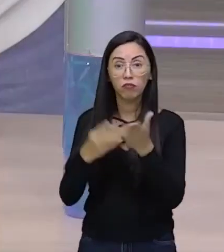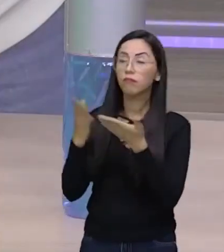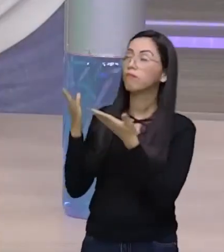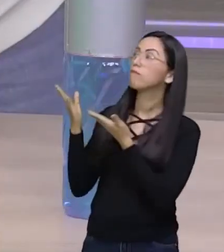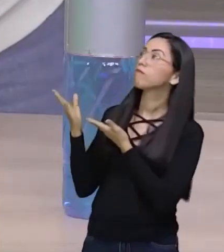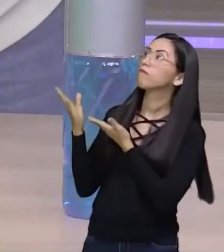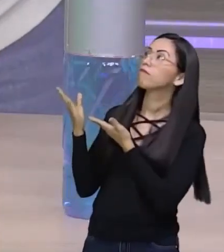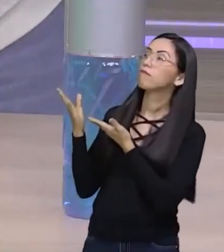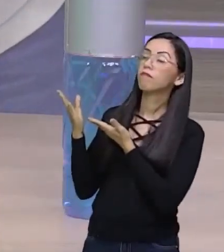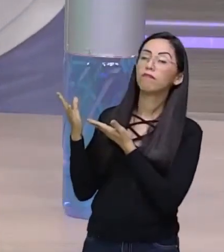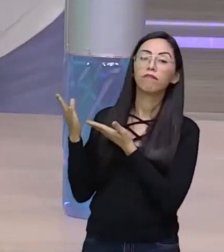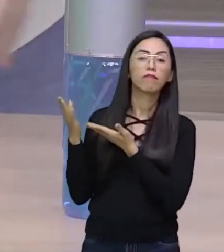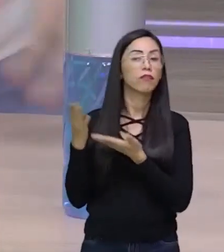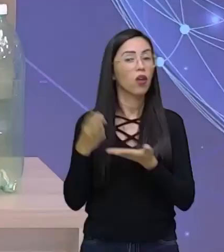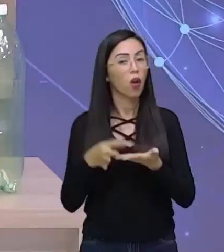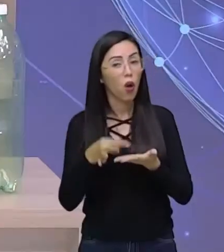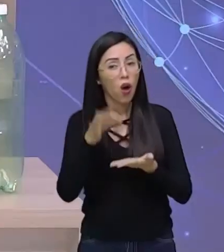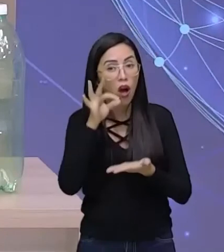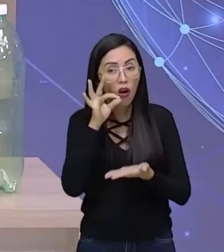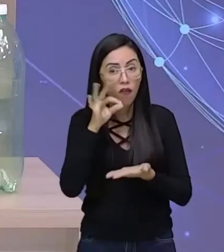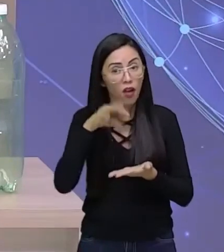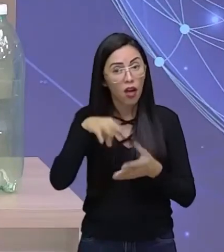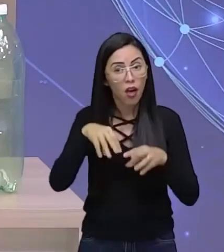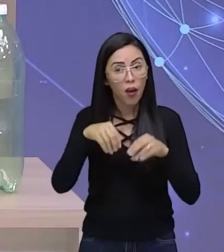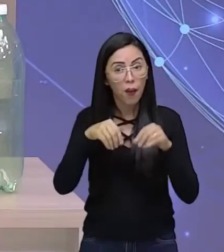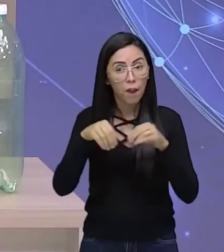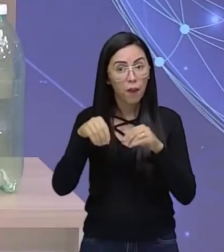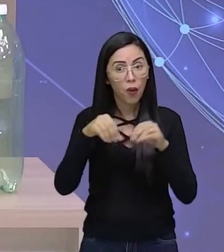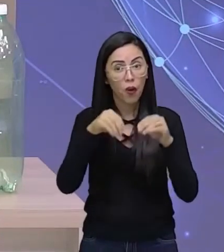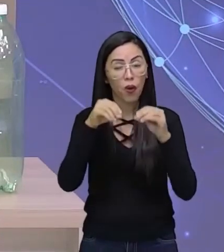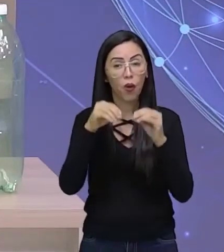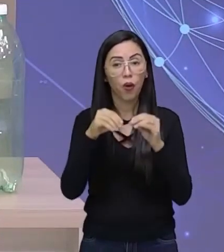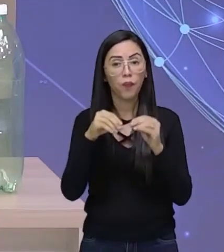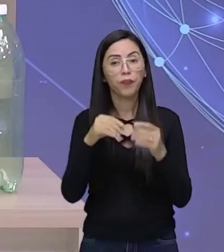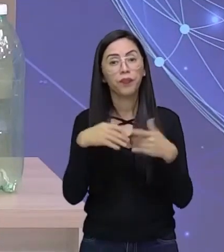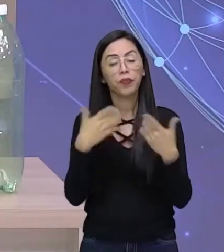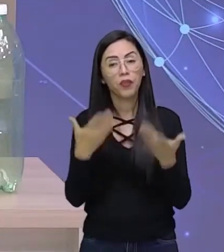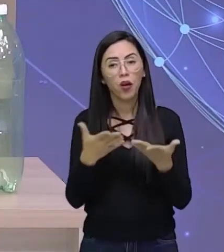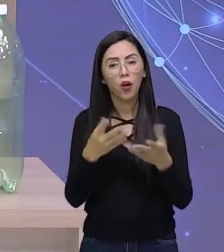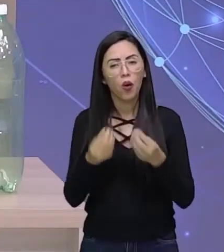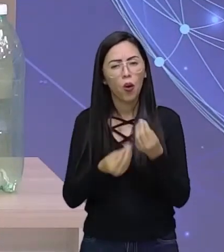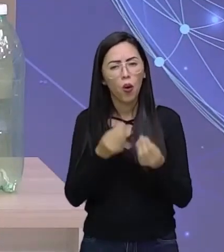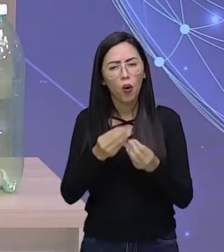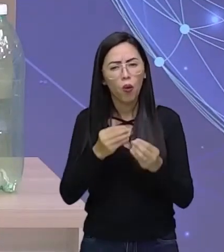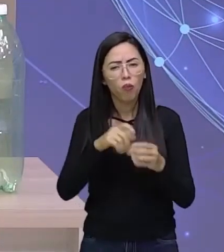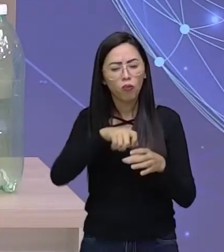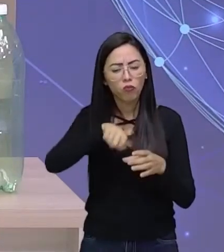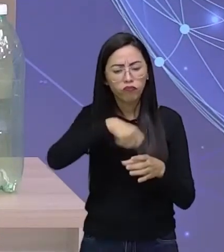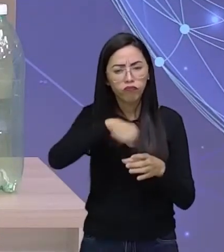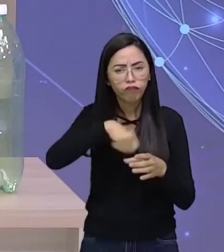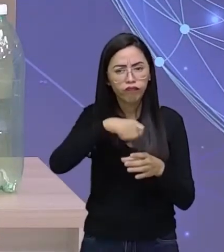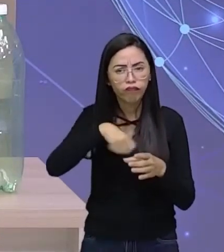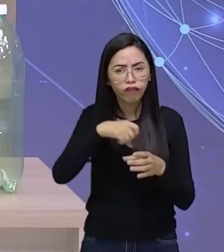capacidade, massa, ó, sólido, duro. E aqui líquido, capacidade.